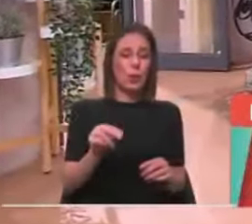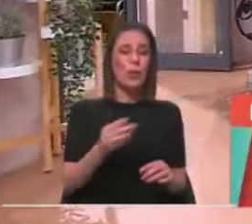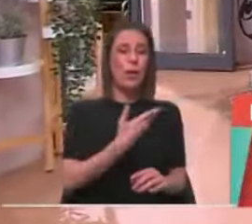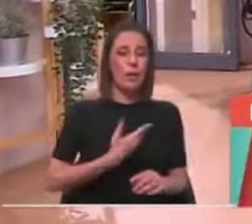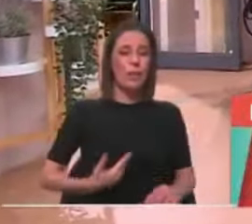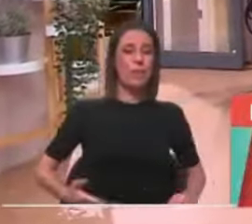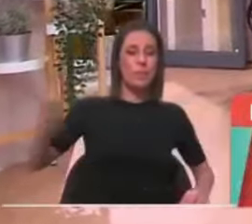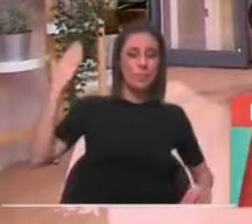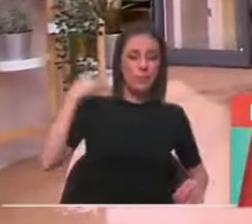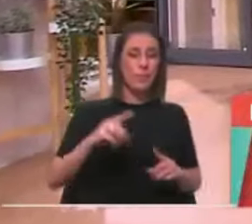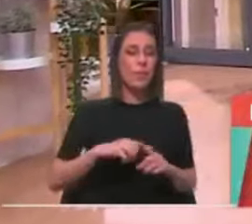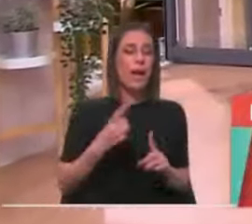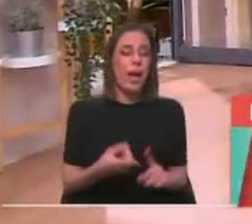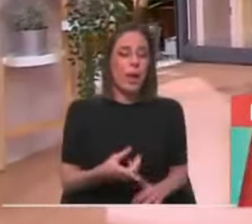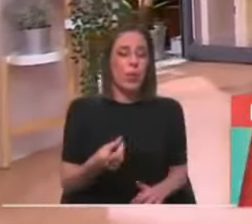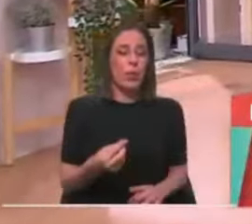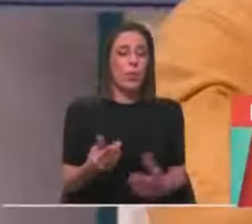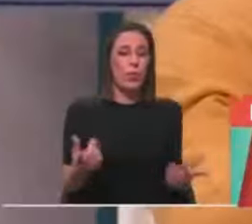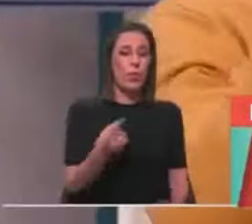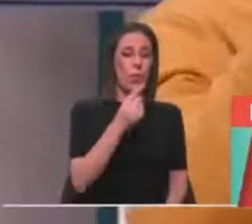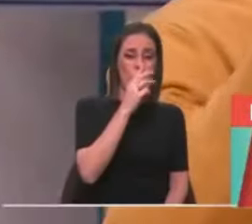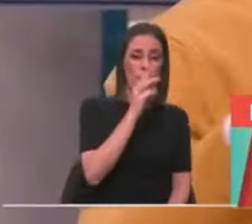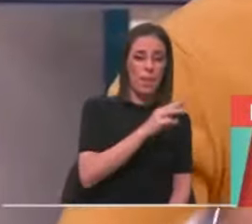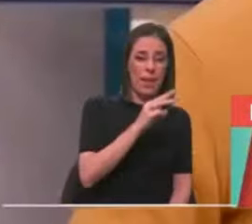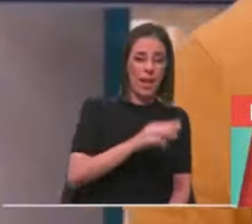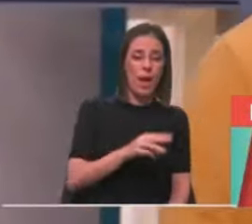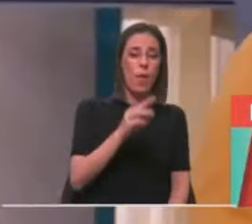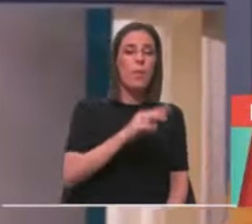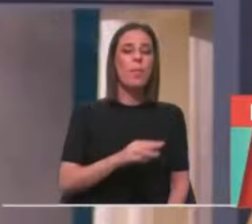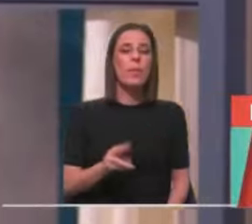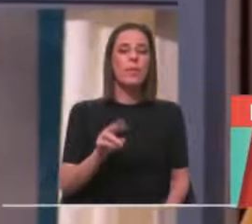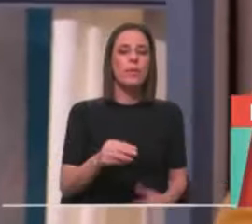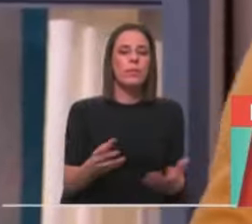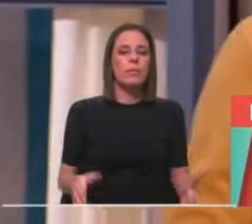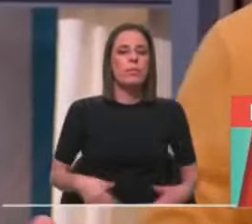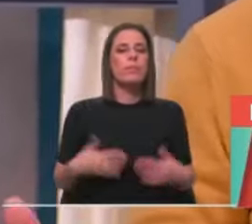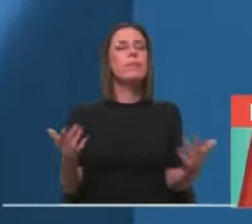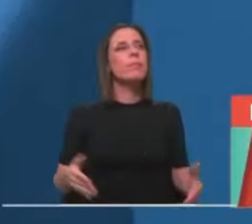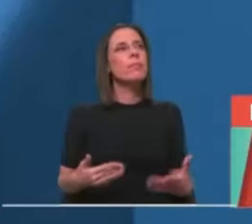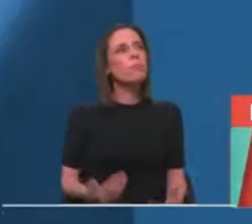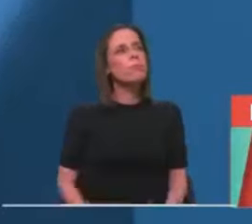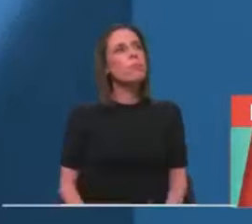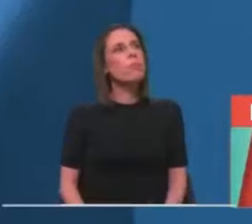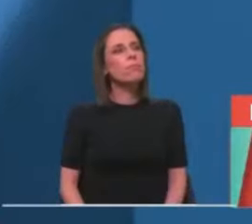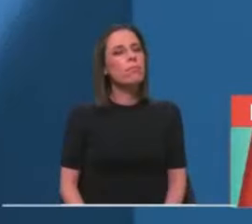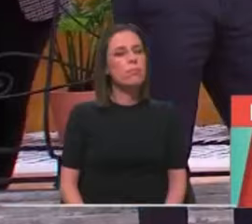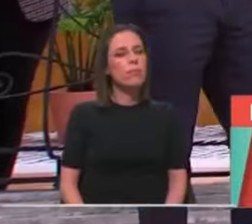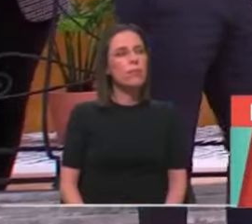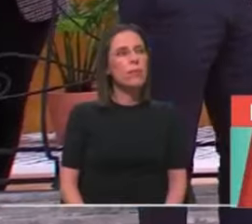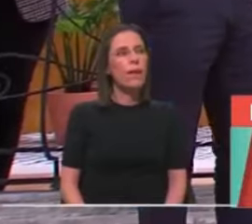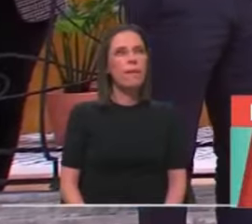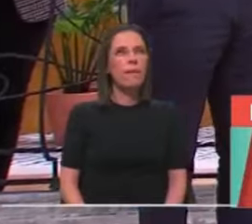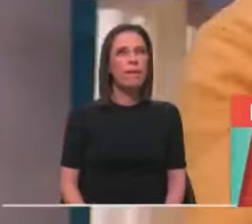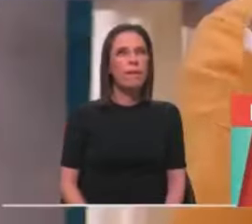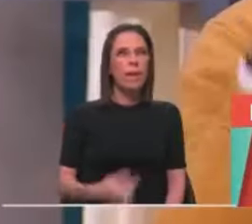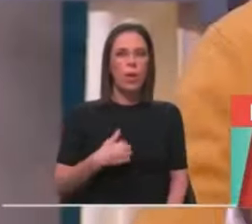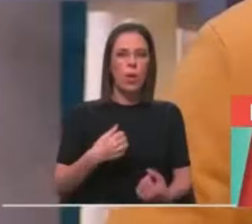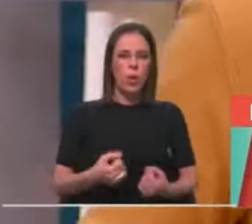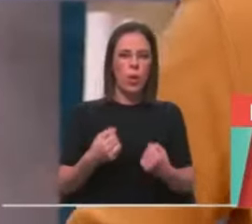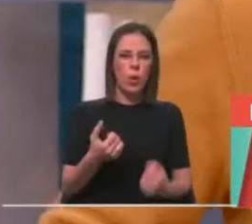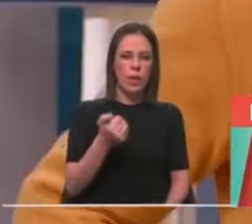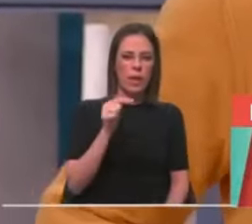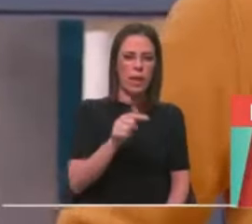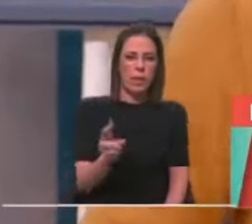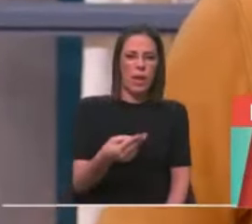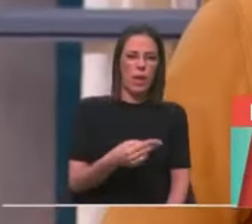Era. Anos 90, não era? Então, 1 milhão de escudos. É verdade, é verdade. Que eram para isso. Ai, nem consigo imaginar. 5 mil